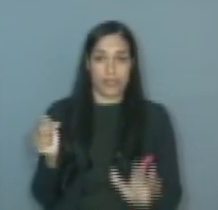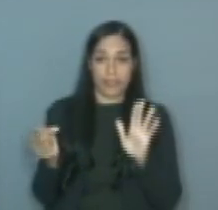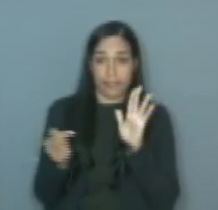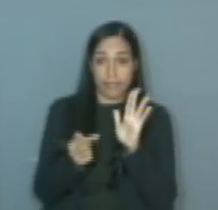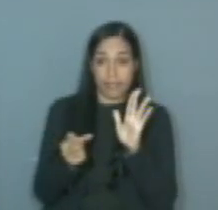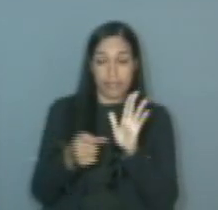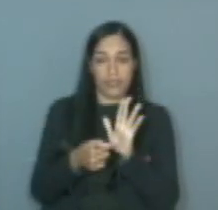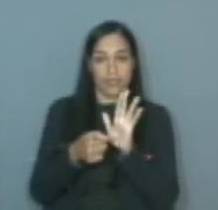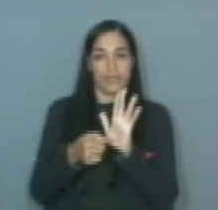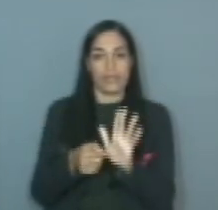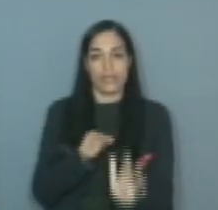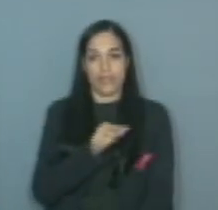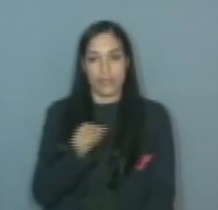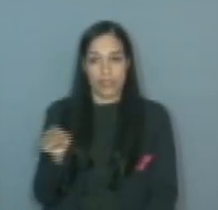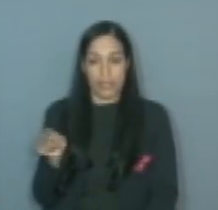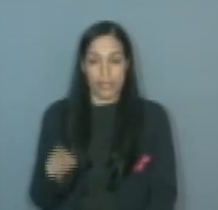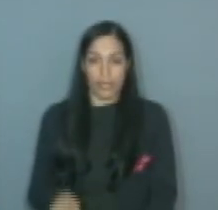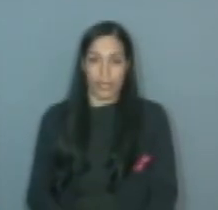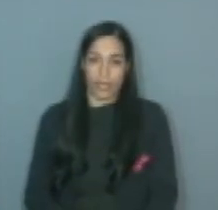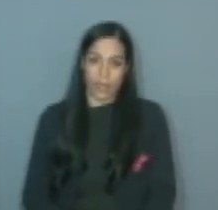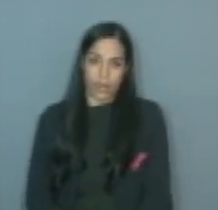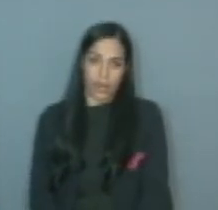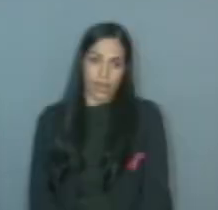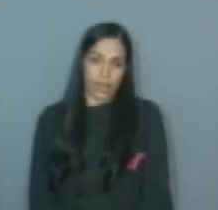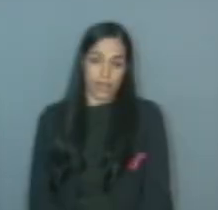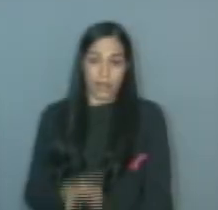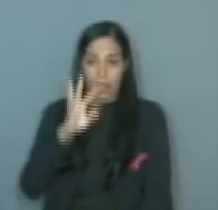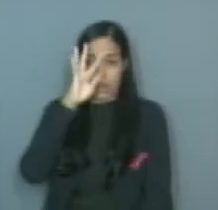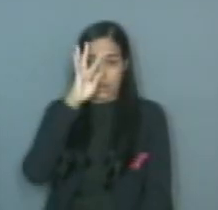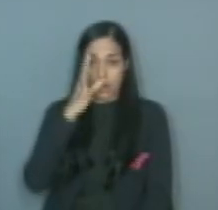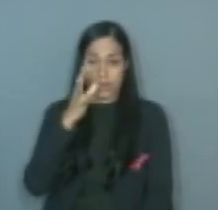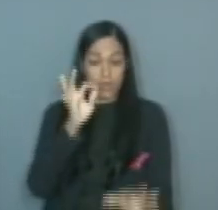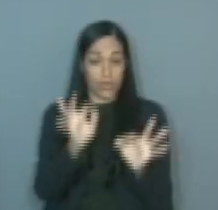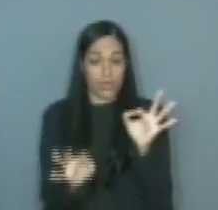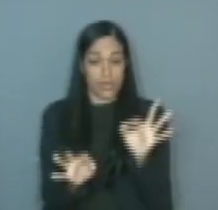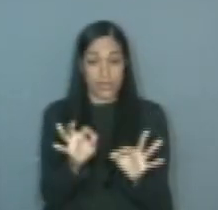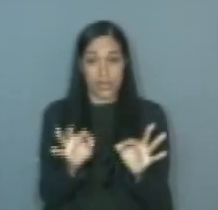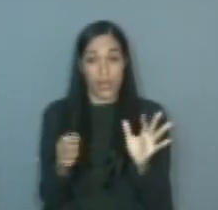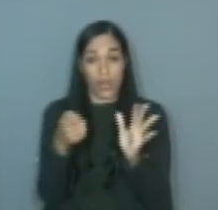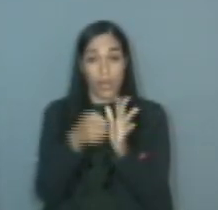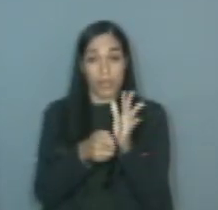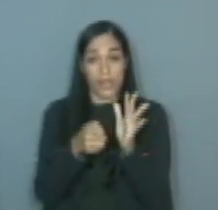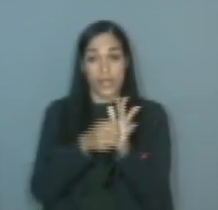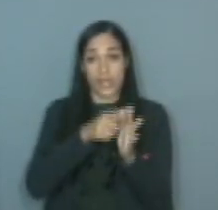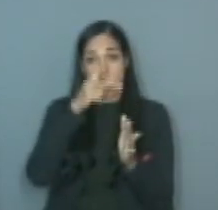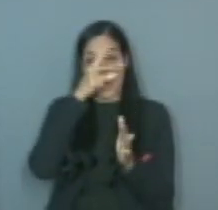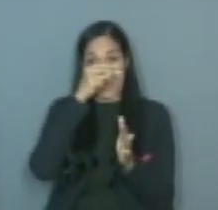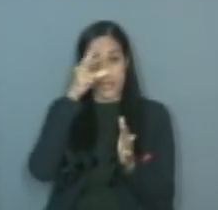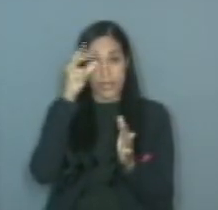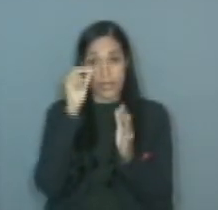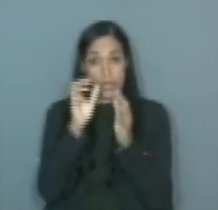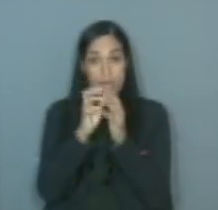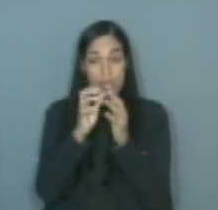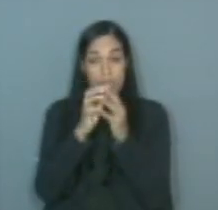eu vou mostrar para vocês, é a decisão judicial que obriga a Prefeitura do Recife a demolir esse